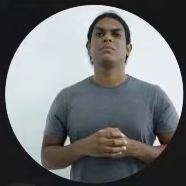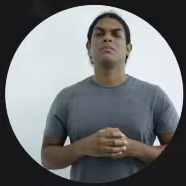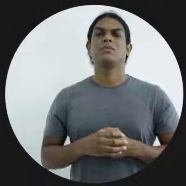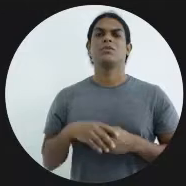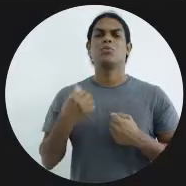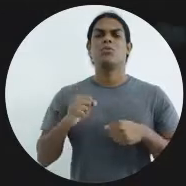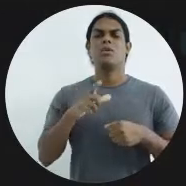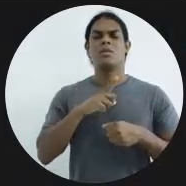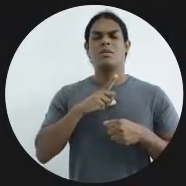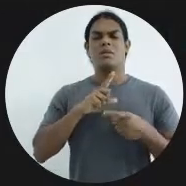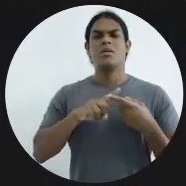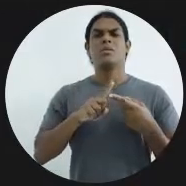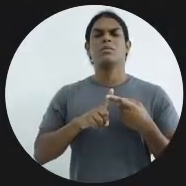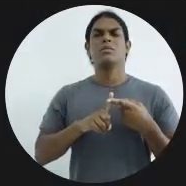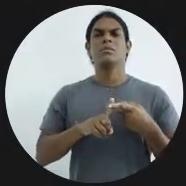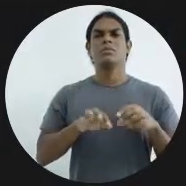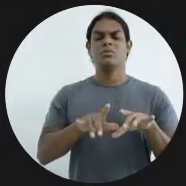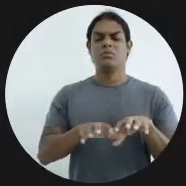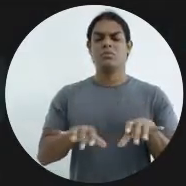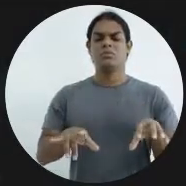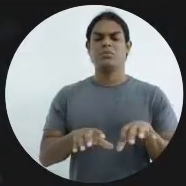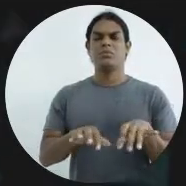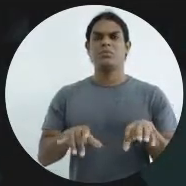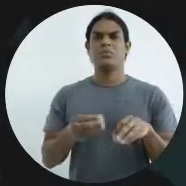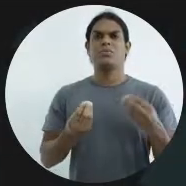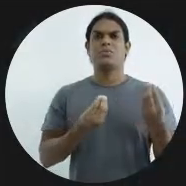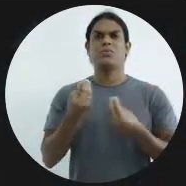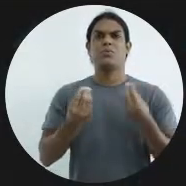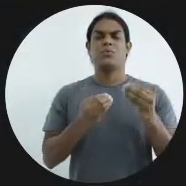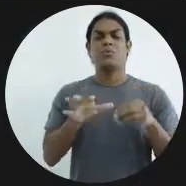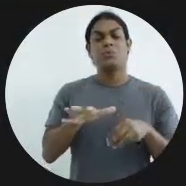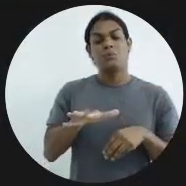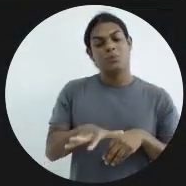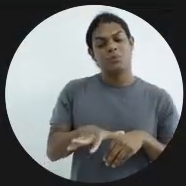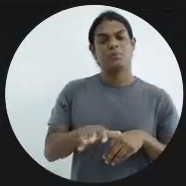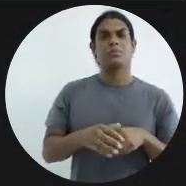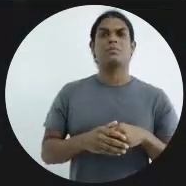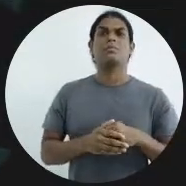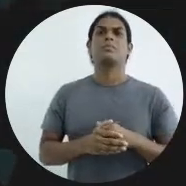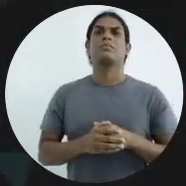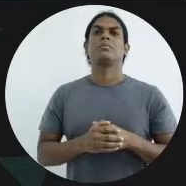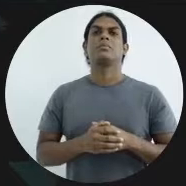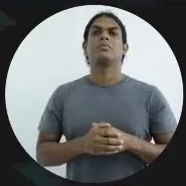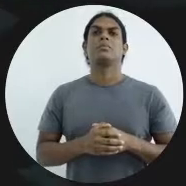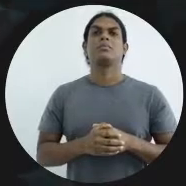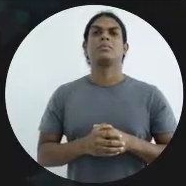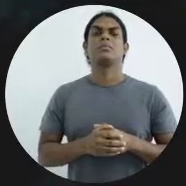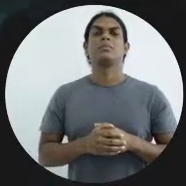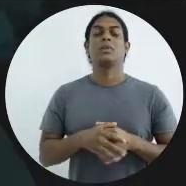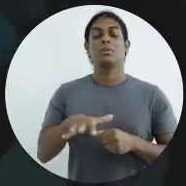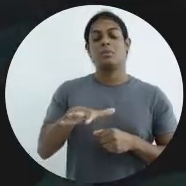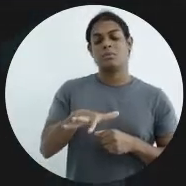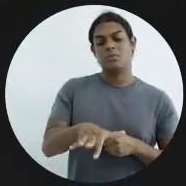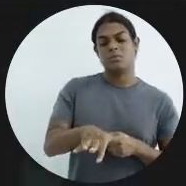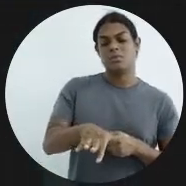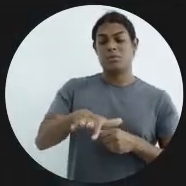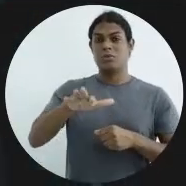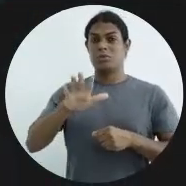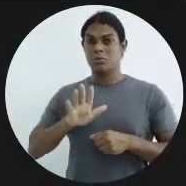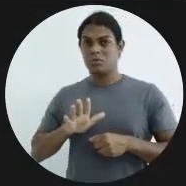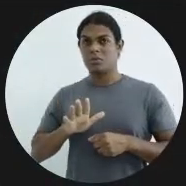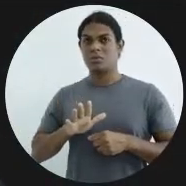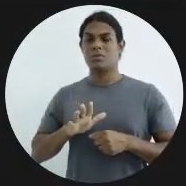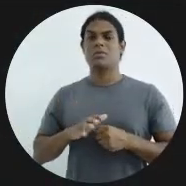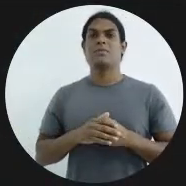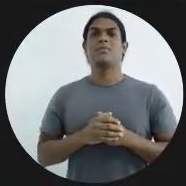eventos de teclado, como pressionamento de uma tecla. O key press é quando você pressiona e solta. Ele é o key